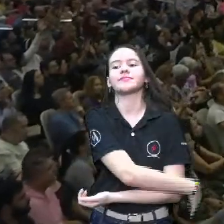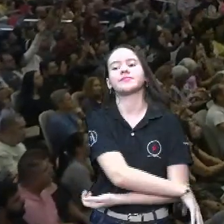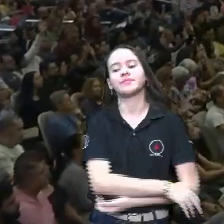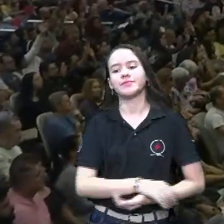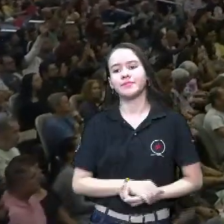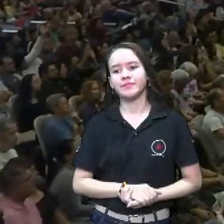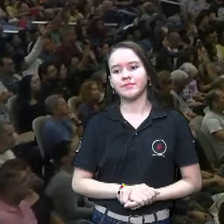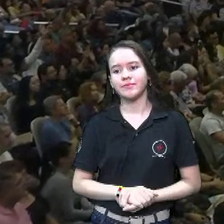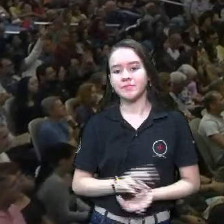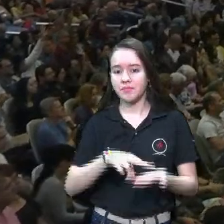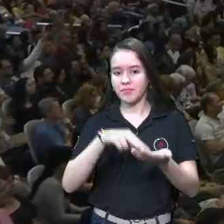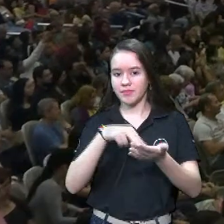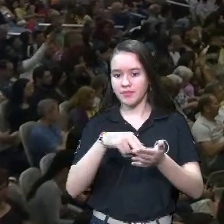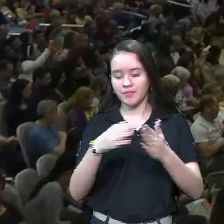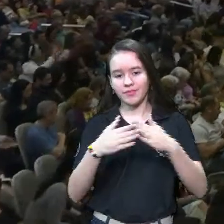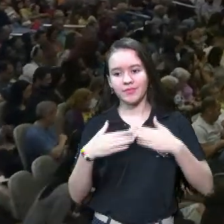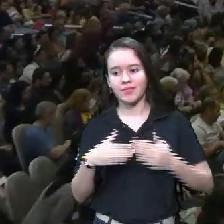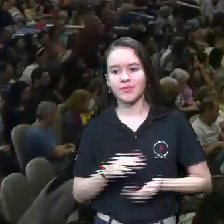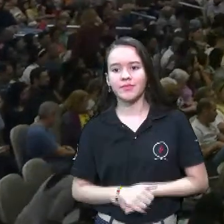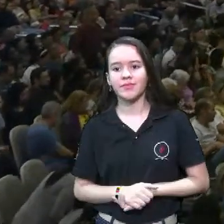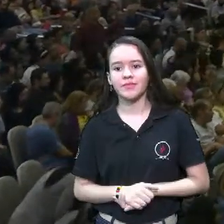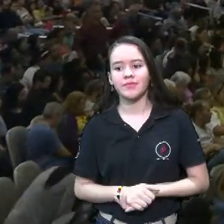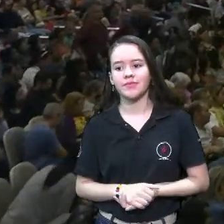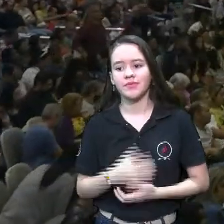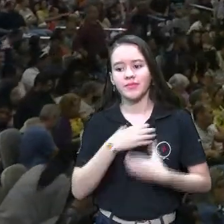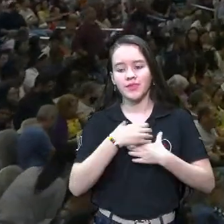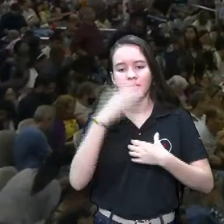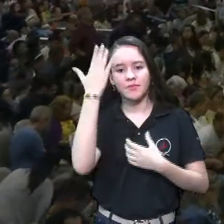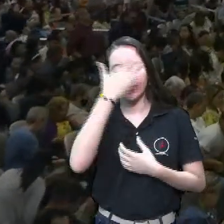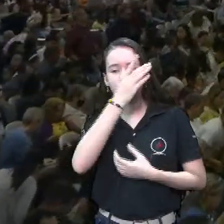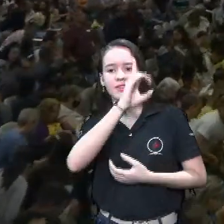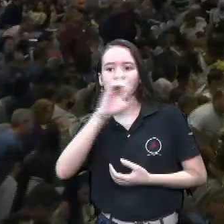Oh, você pode ficar de pé no seu lugar, eu estou sentindo a presença dele.